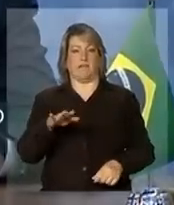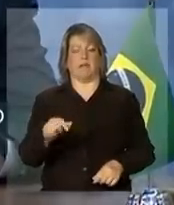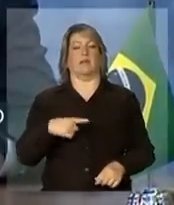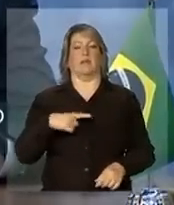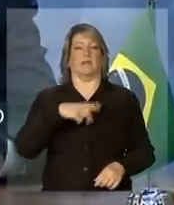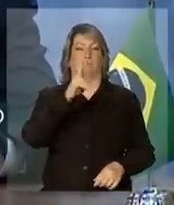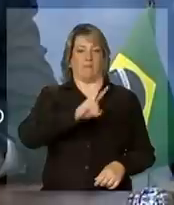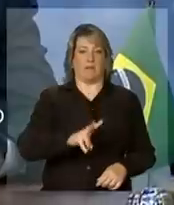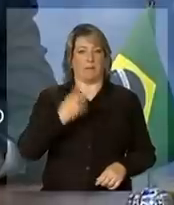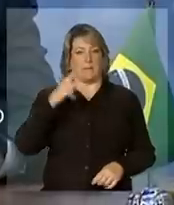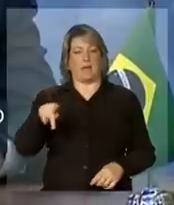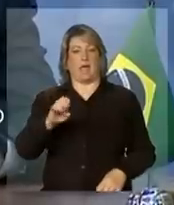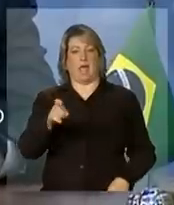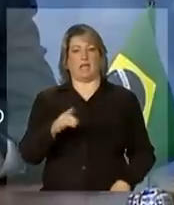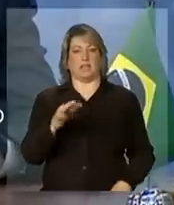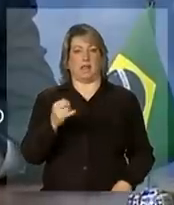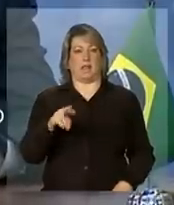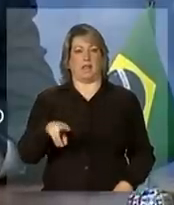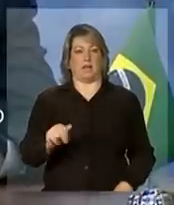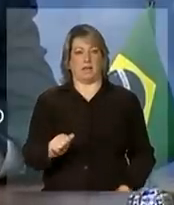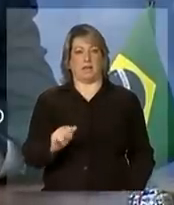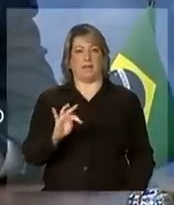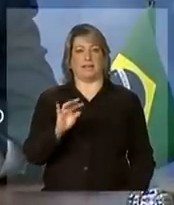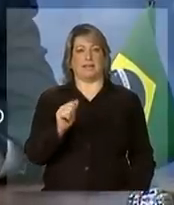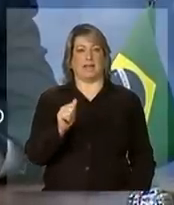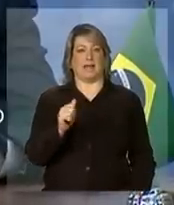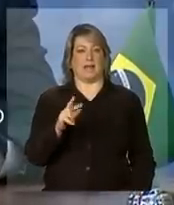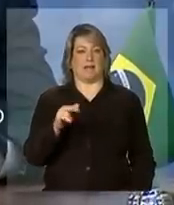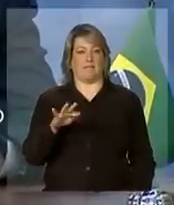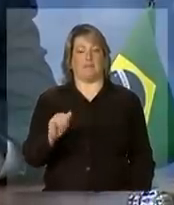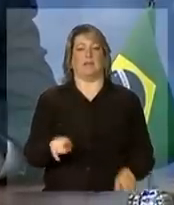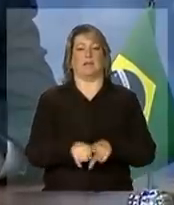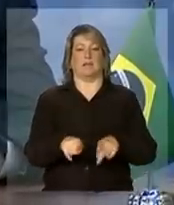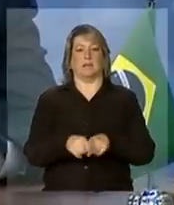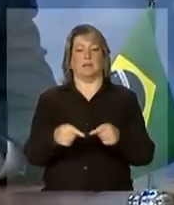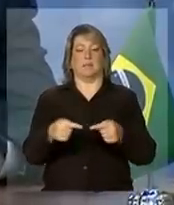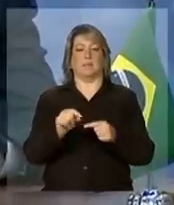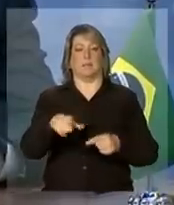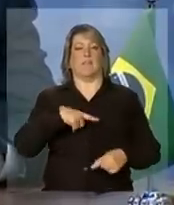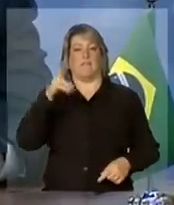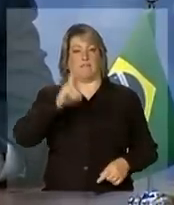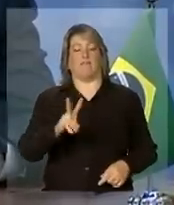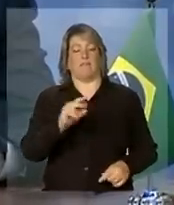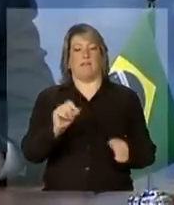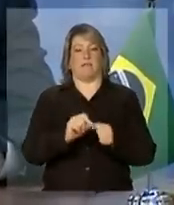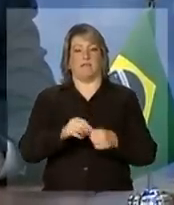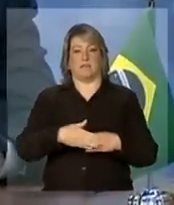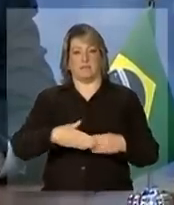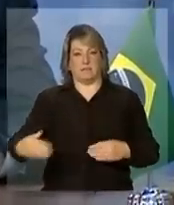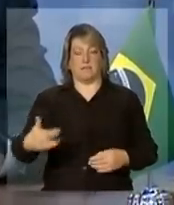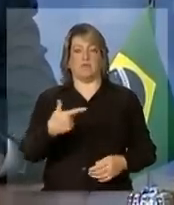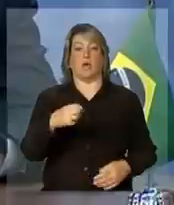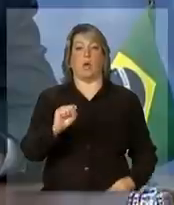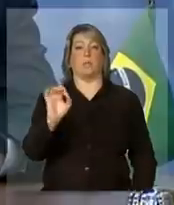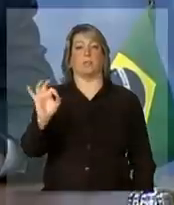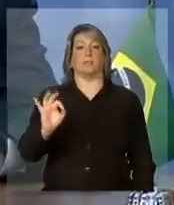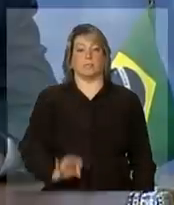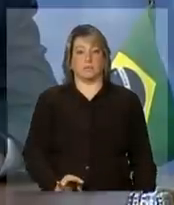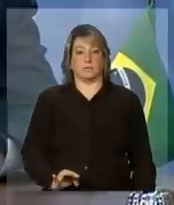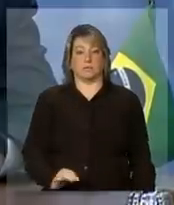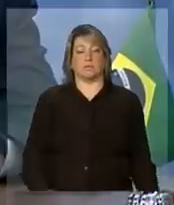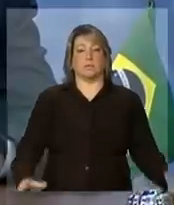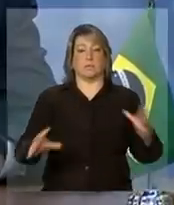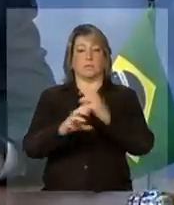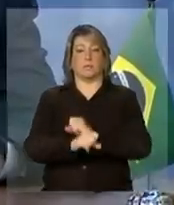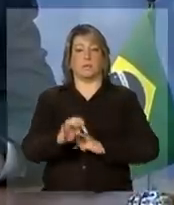para a tarifa externa comum, incluindo o primeiro esforço de convergência, a Venezuela adotará já em um primeiro momento 28% do universo